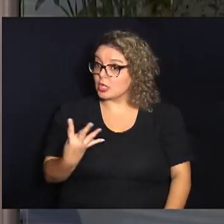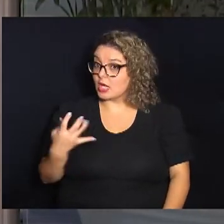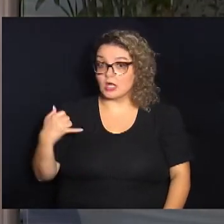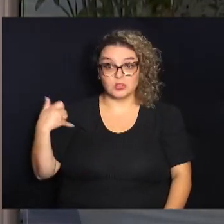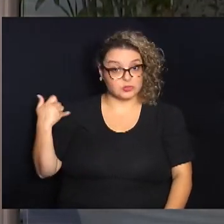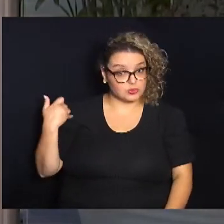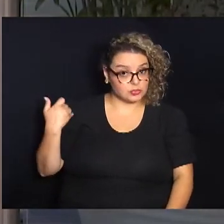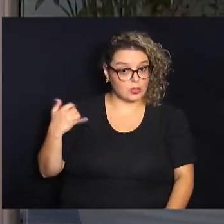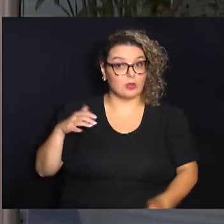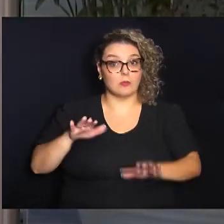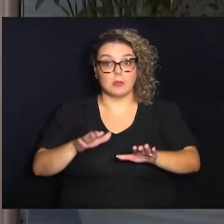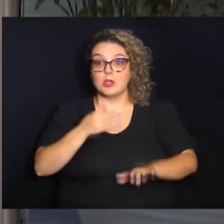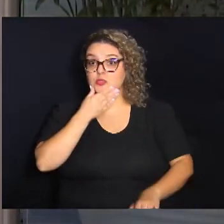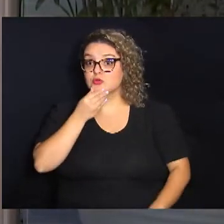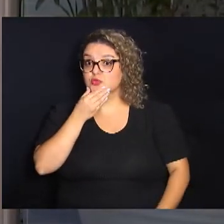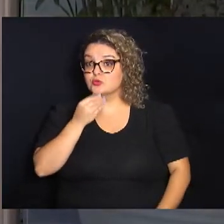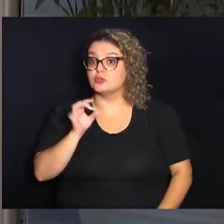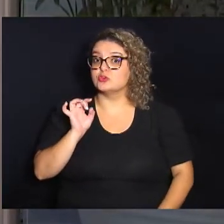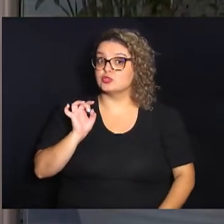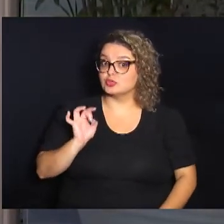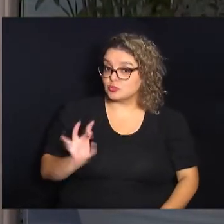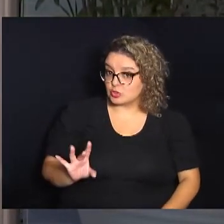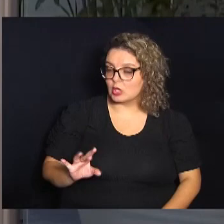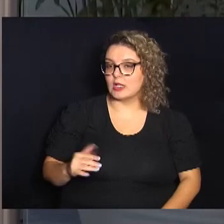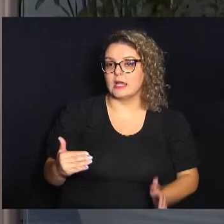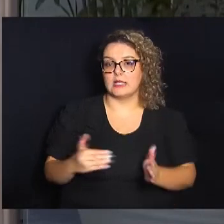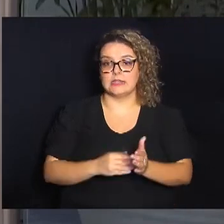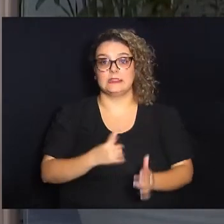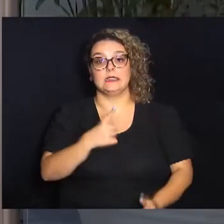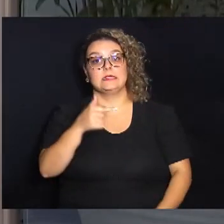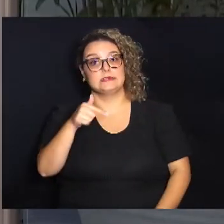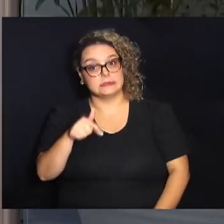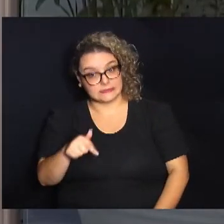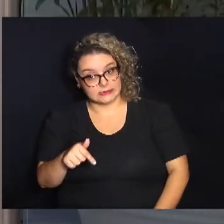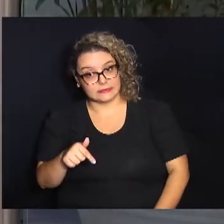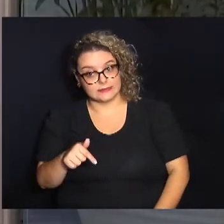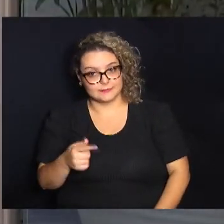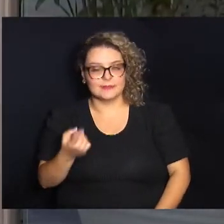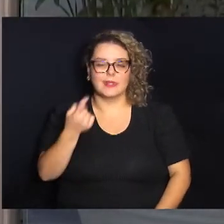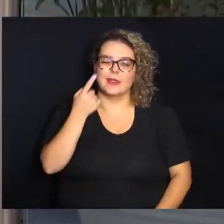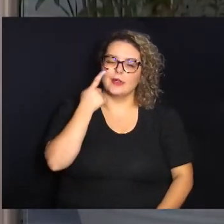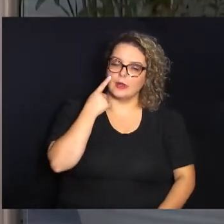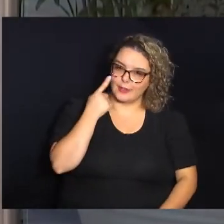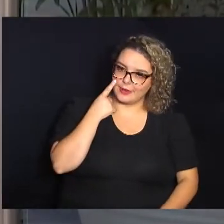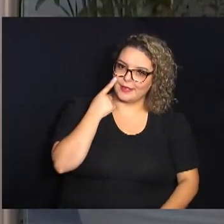Só que no masculino só pode até 17 anos. E olha,